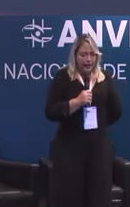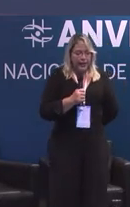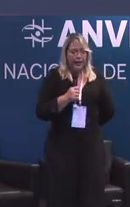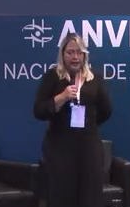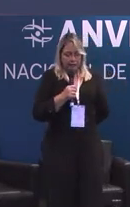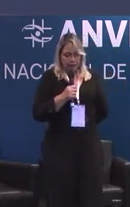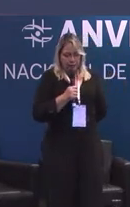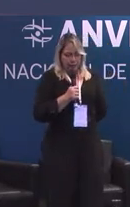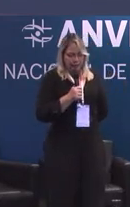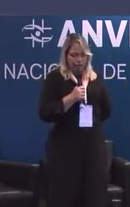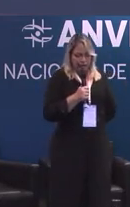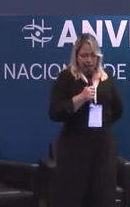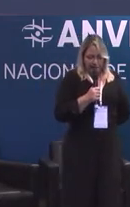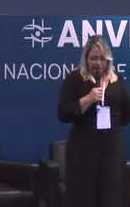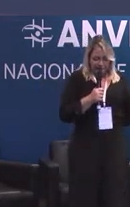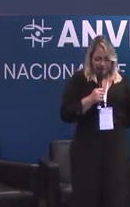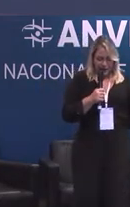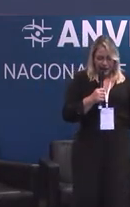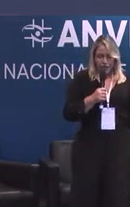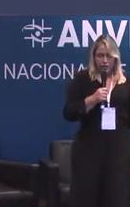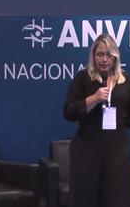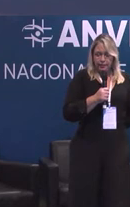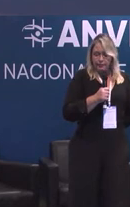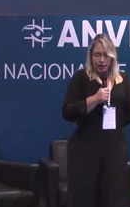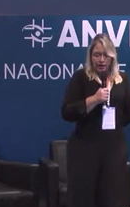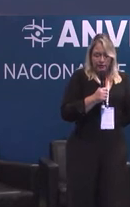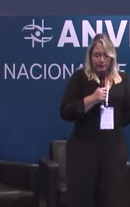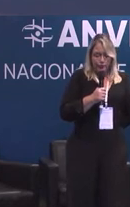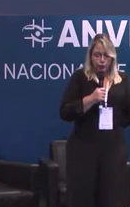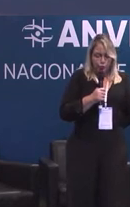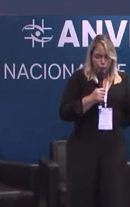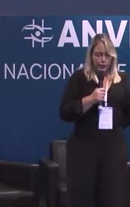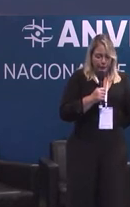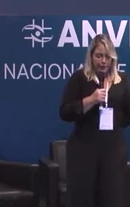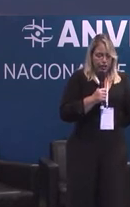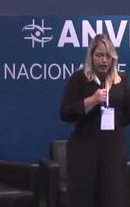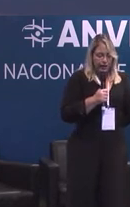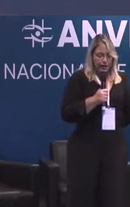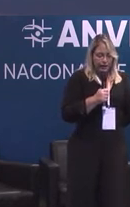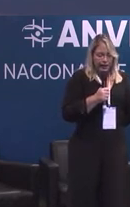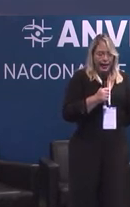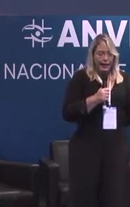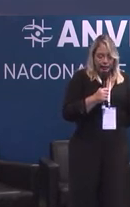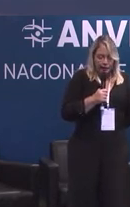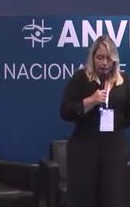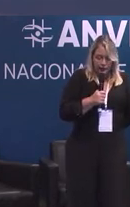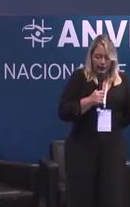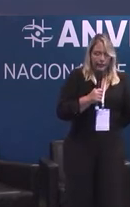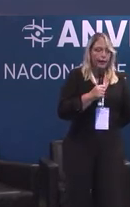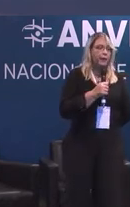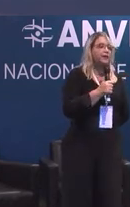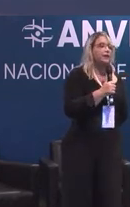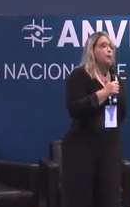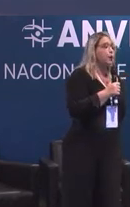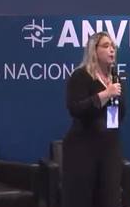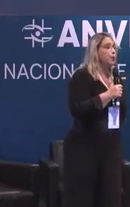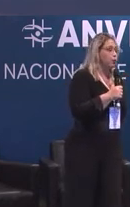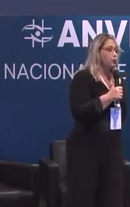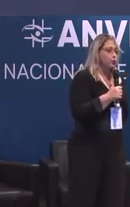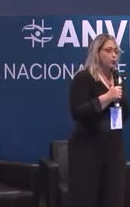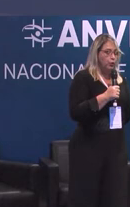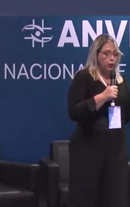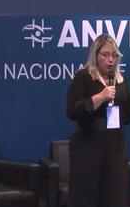Em relação ao SGQ, a gente já, todo mundo também já entendeu, né, a partir do próprio